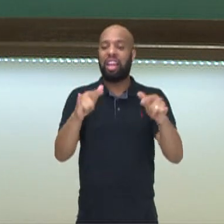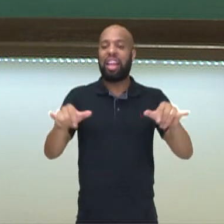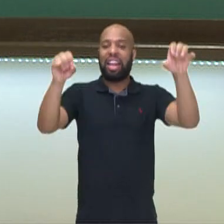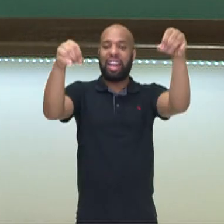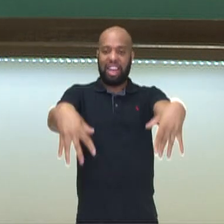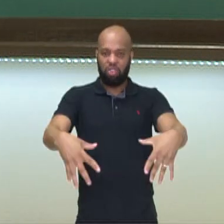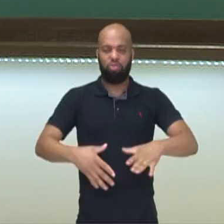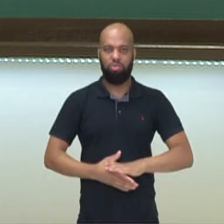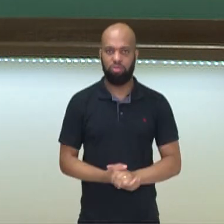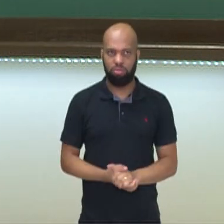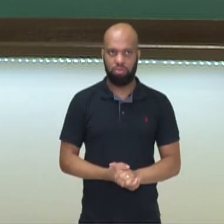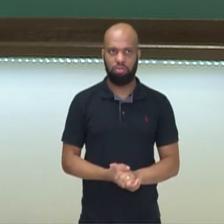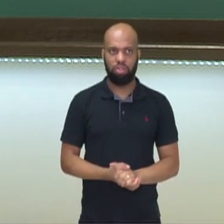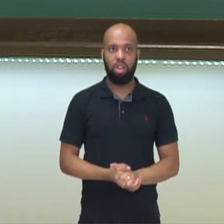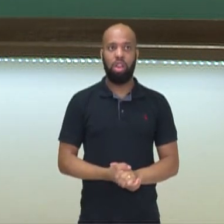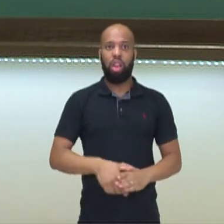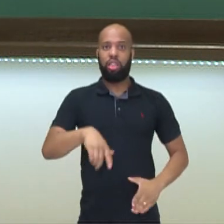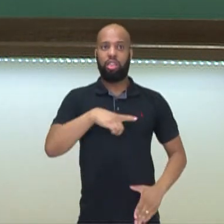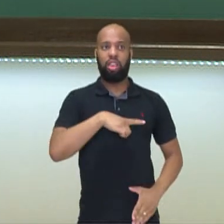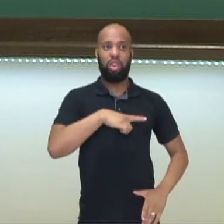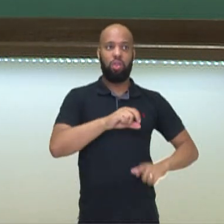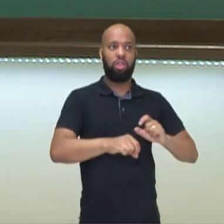que é o lixão? É uma